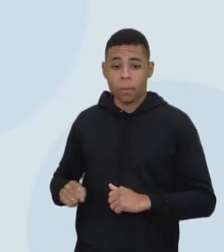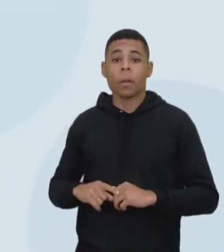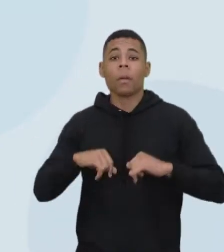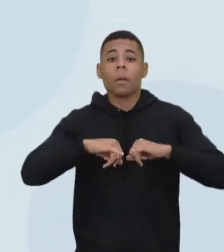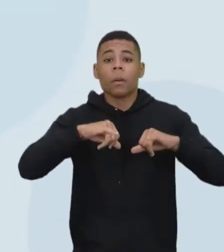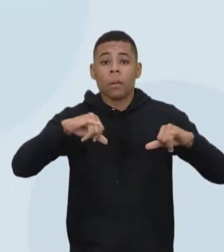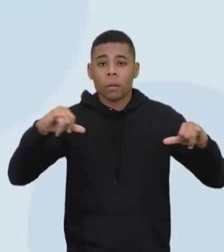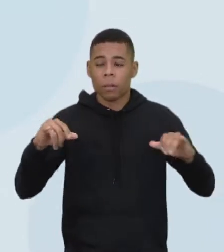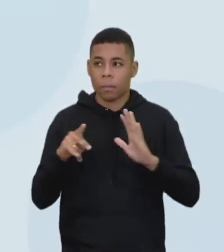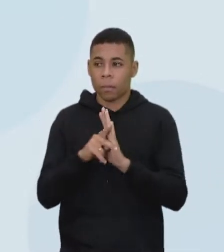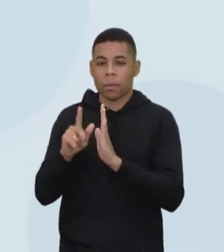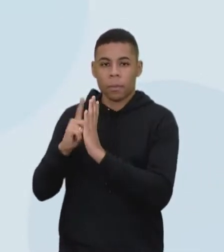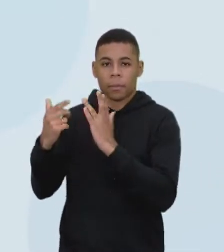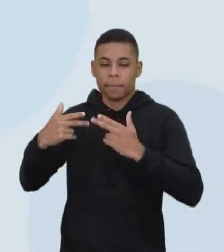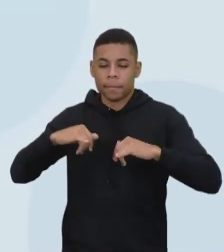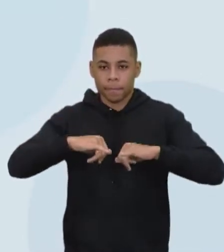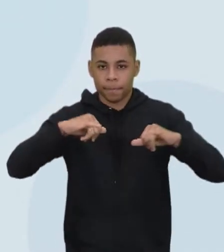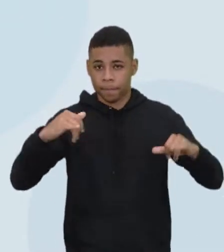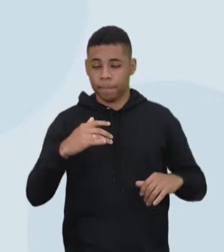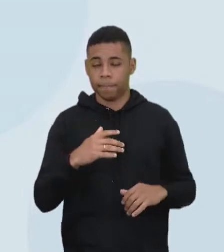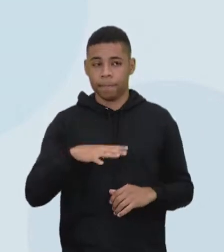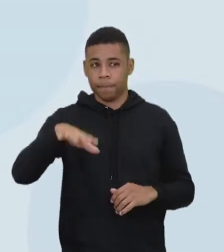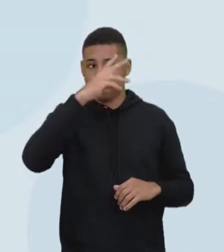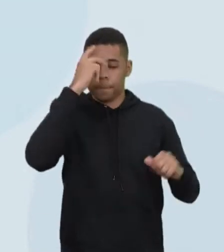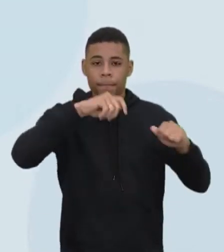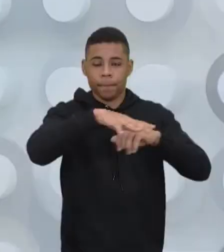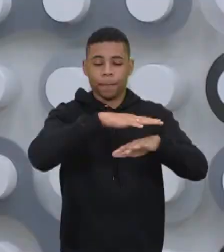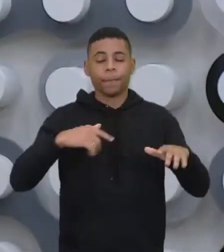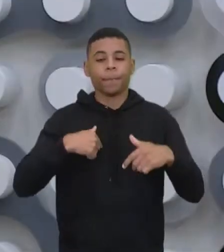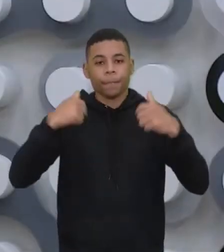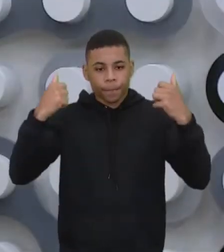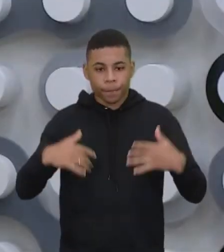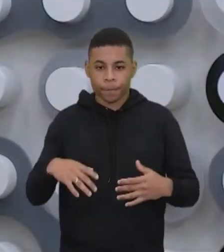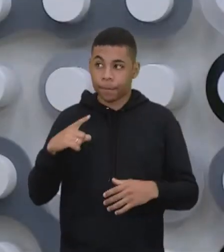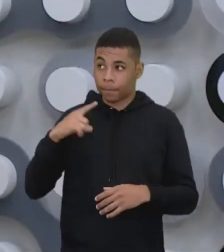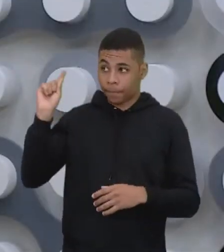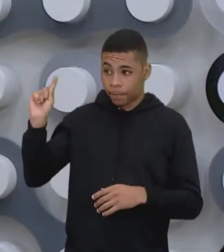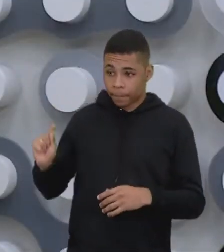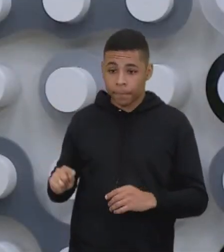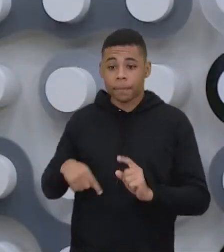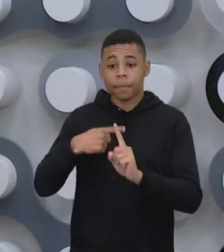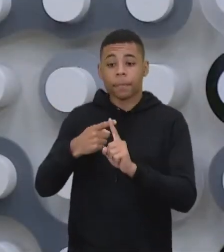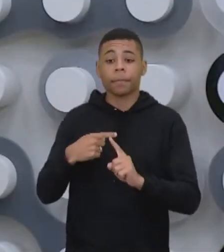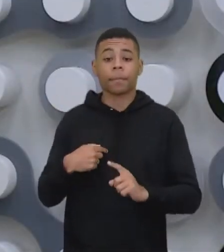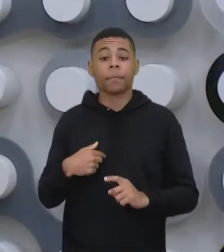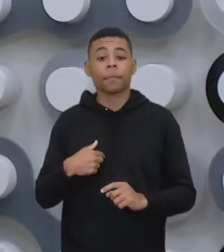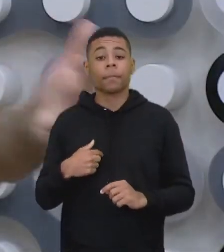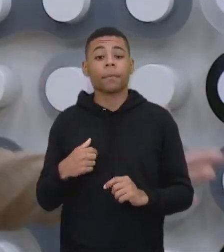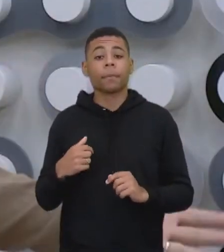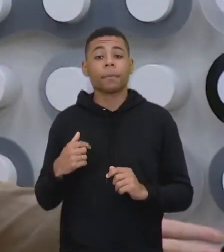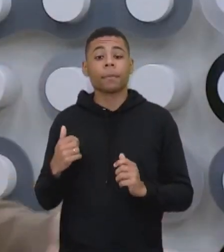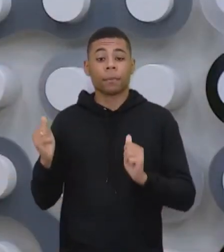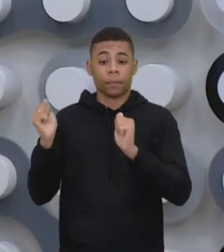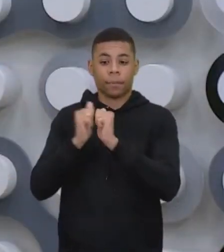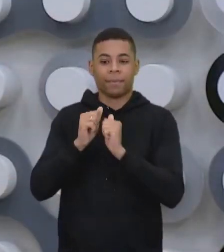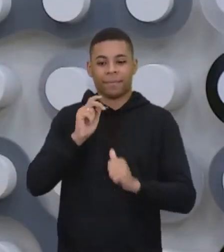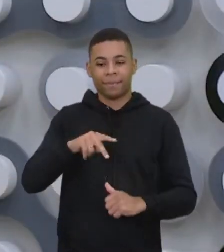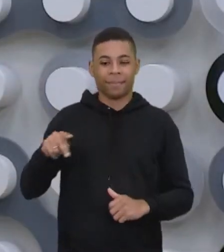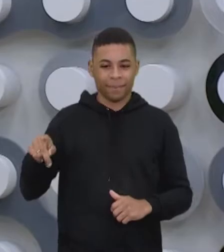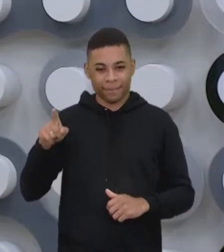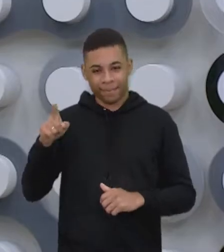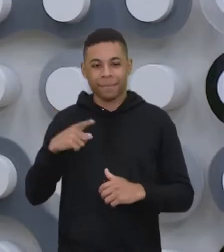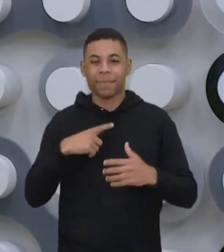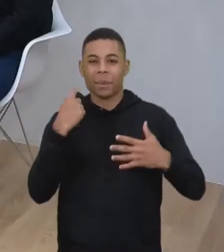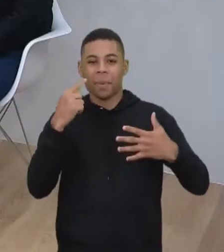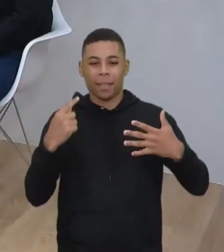publicitária. Porque eu estou enfocando nisso hoje, porque eu não só estou citando os componentes, como hoje eu trouxe os professores deste componente.